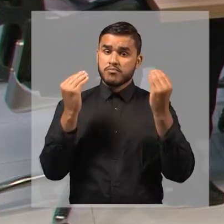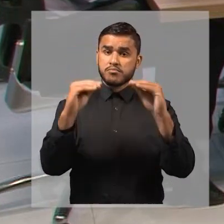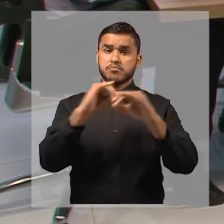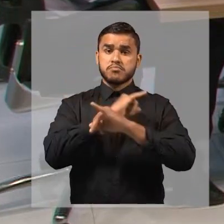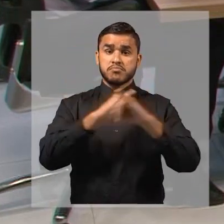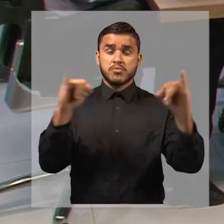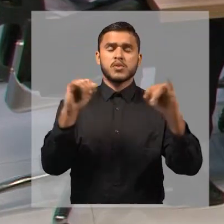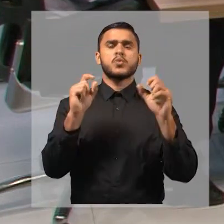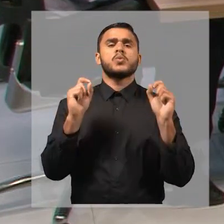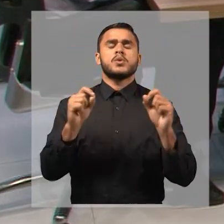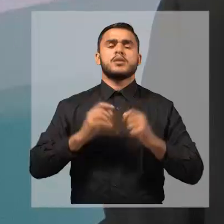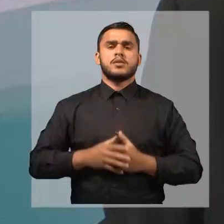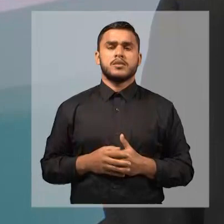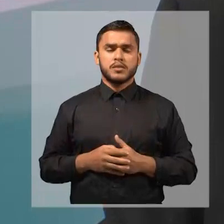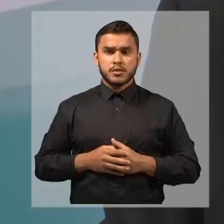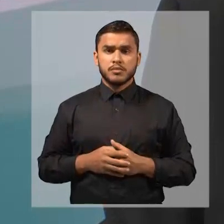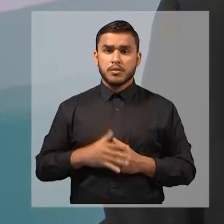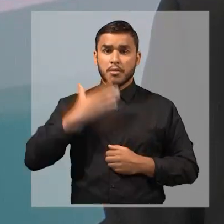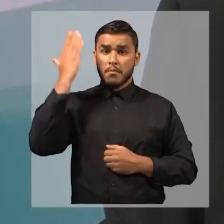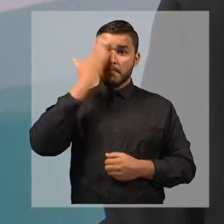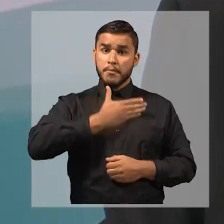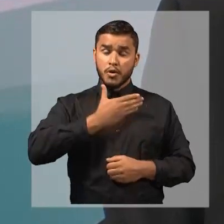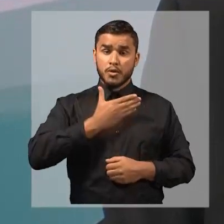estatal, deu uma nota,